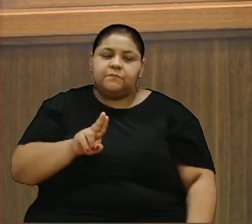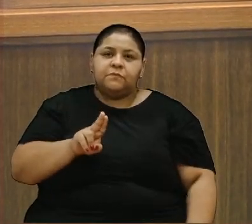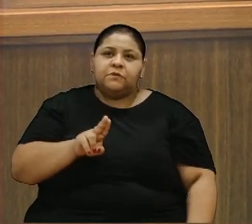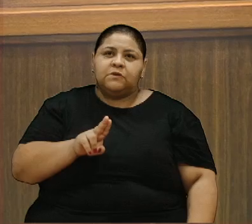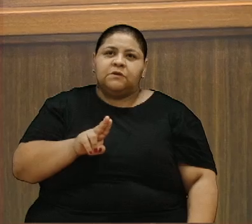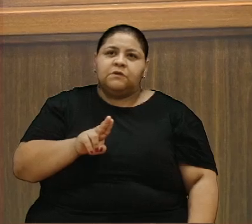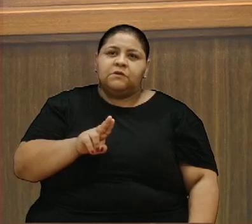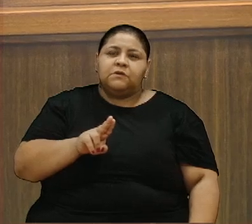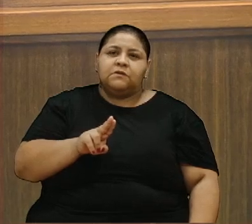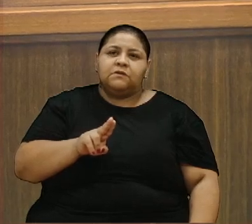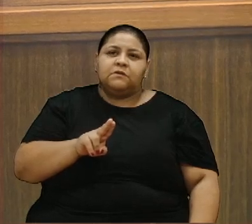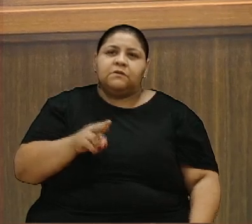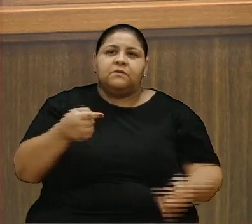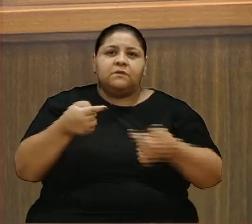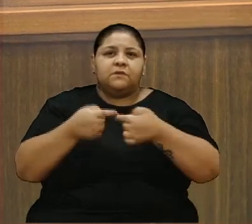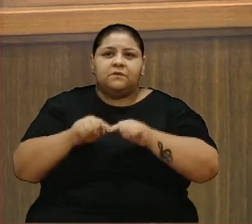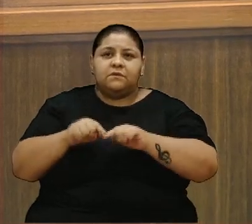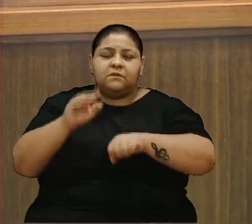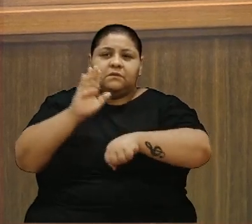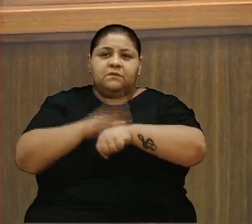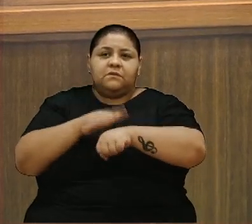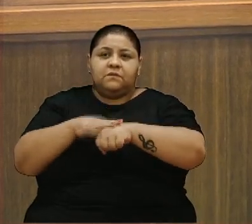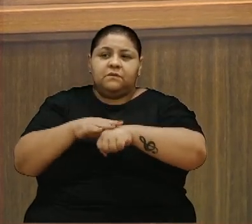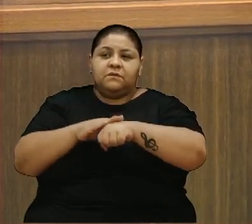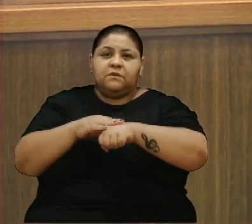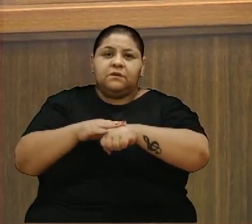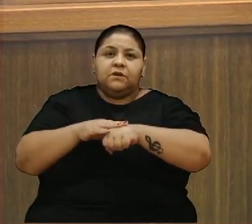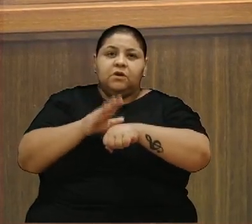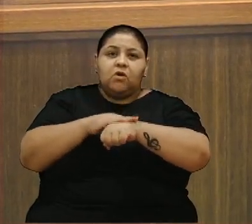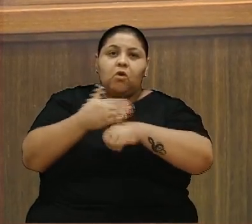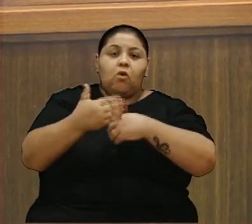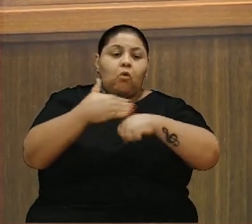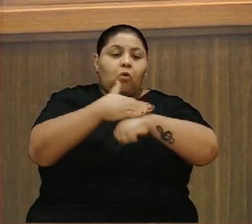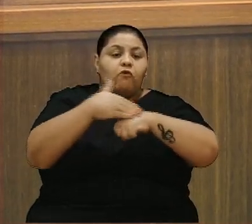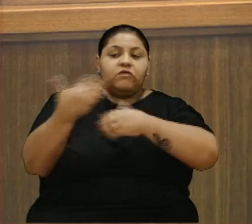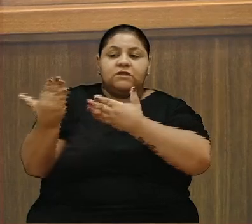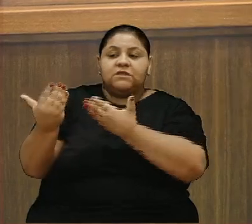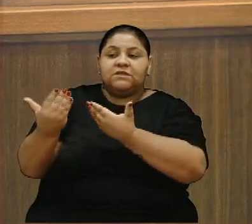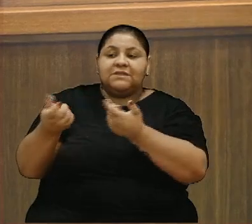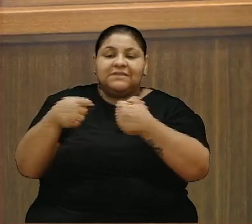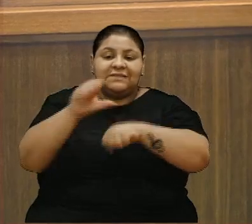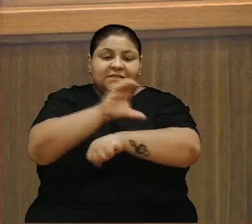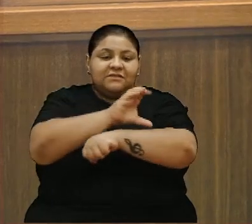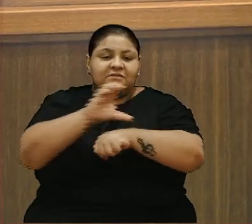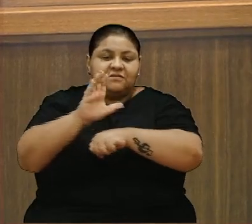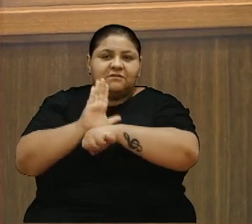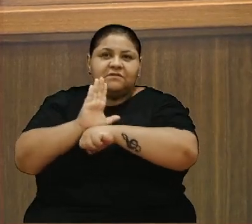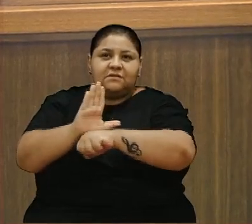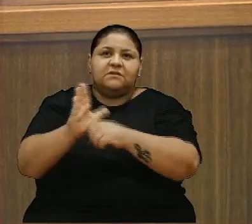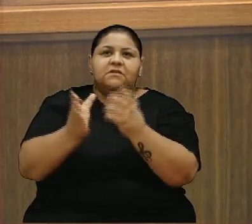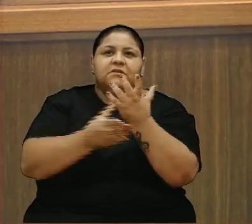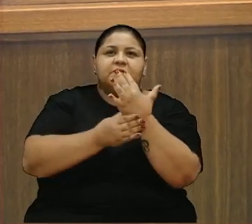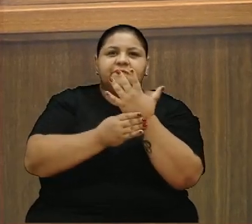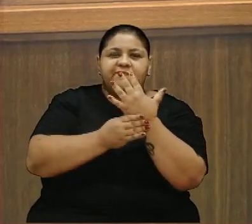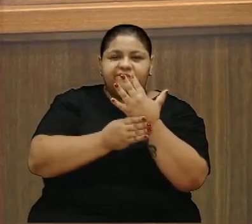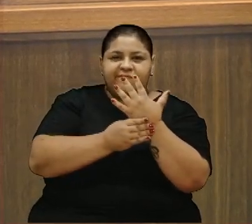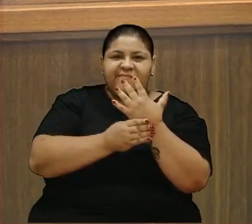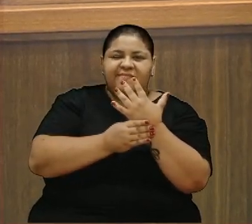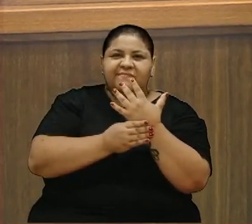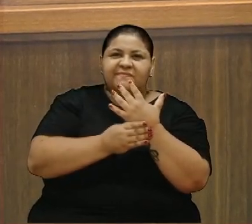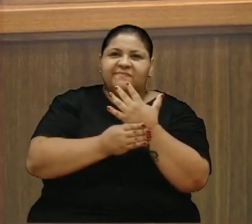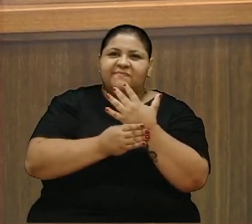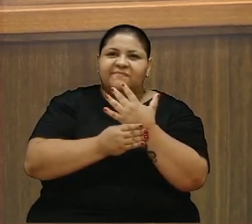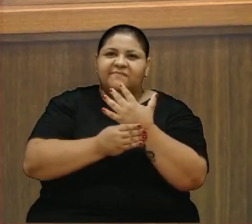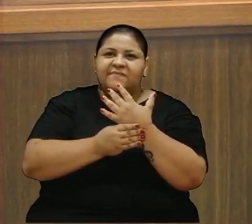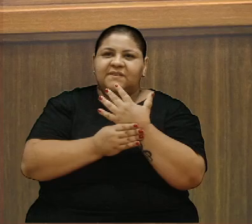um momento também da gente ir na juventude, ver qual a necessidade dos cursos, ajudar a URGS nessa